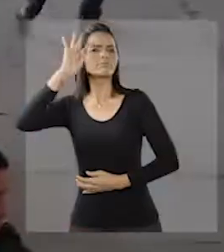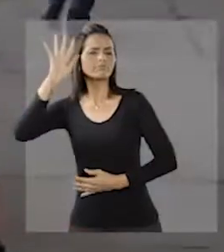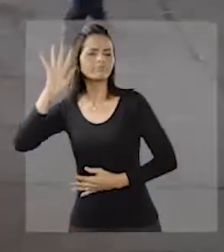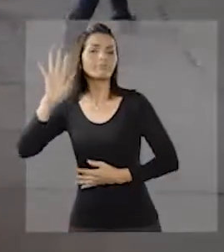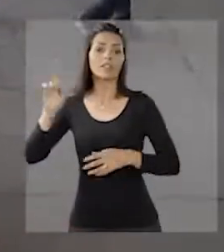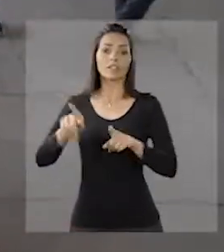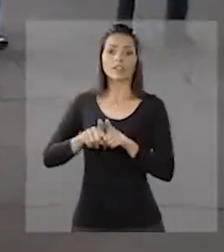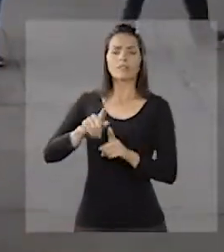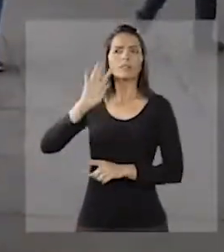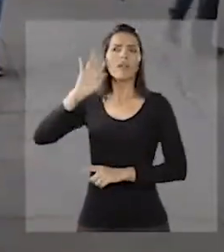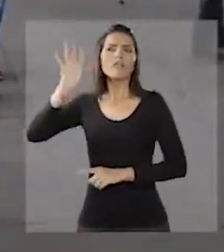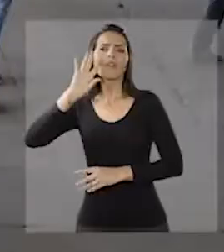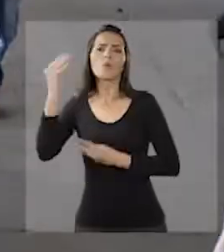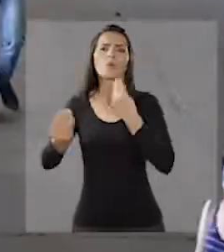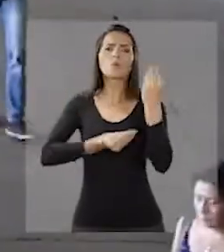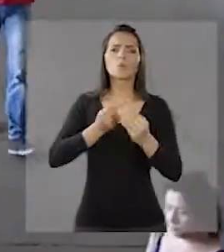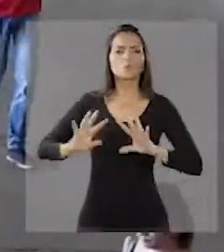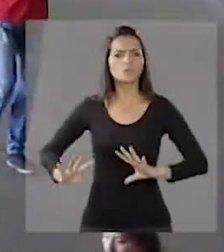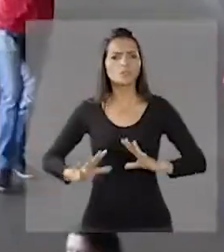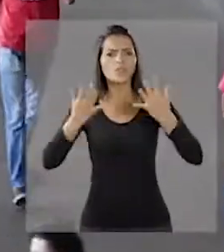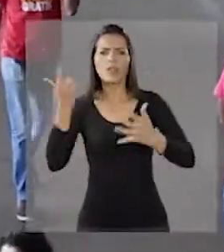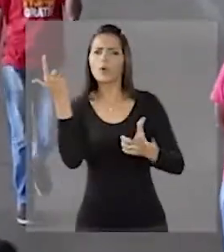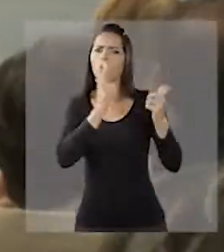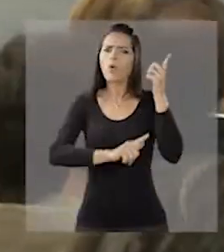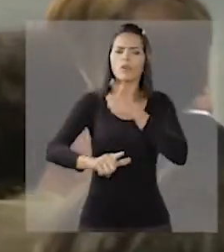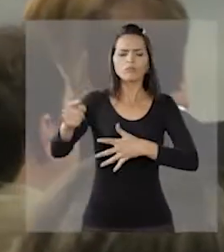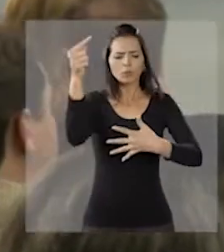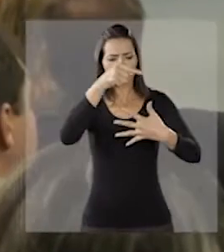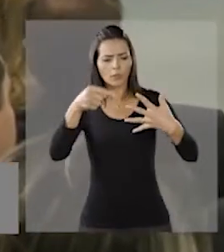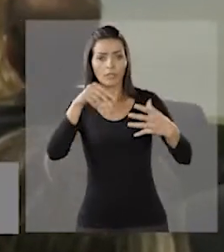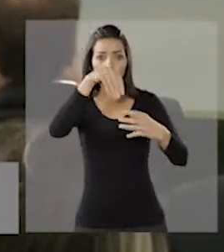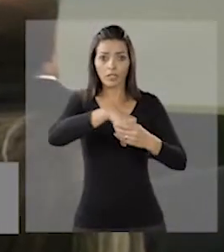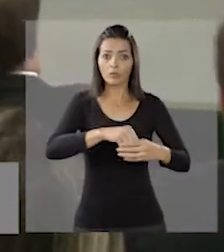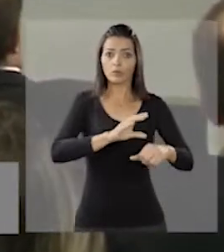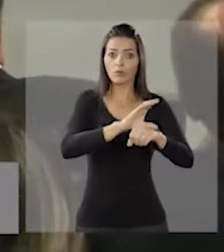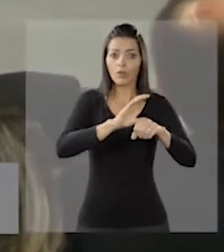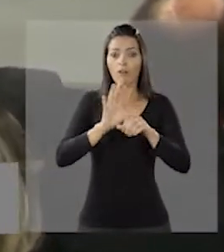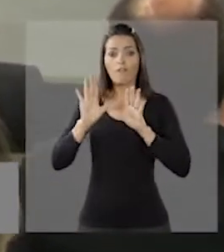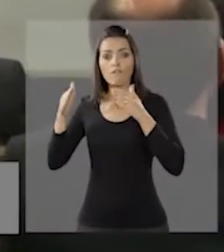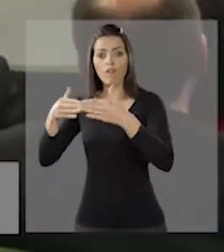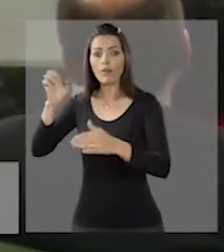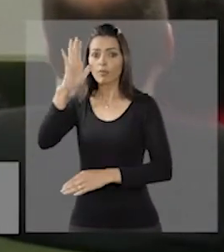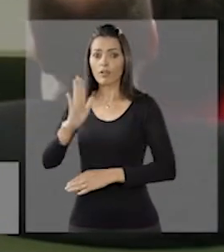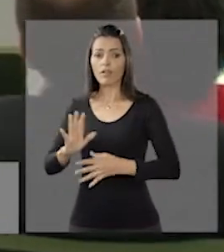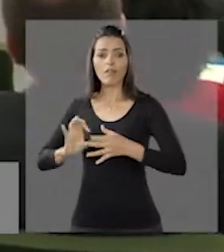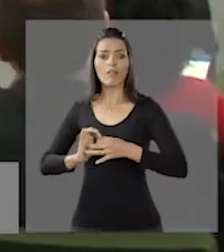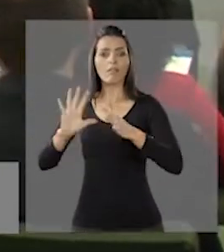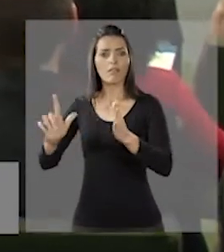E para refletir e celebrar todas essas conquistas, o Fórum Brasileiro sobre Liberdade de